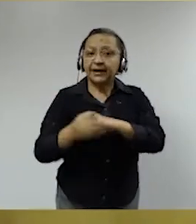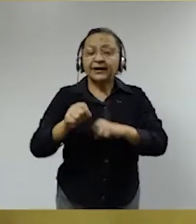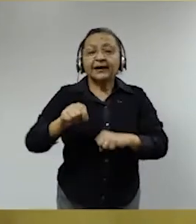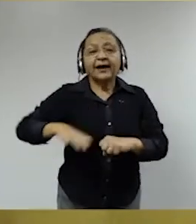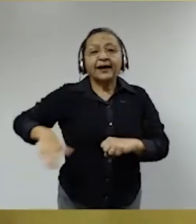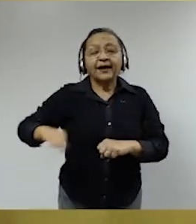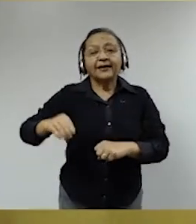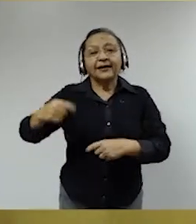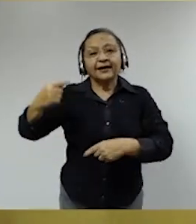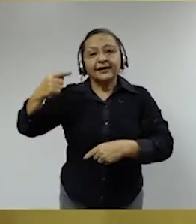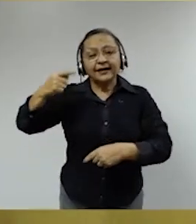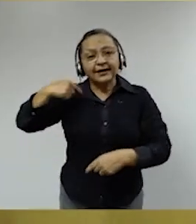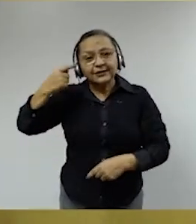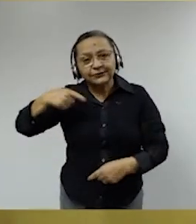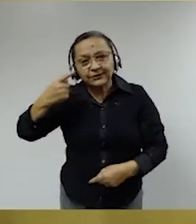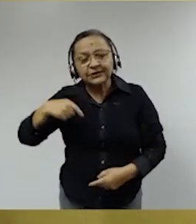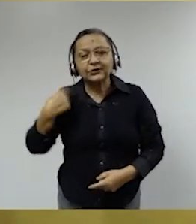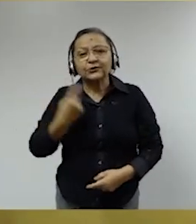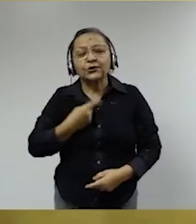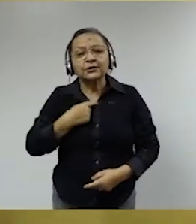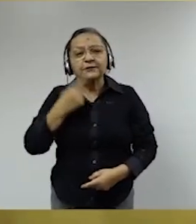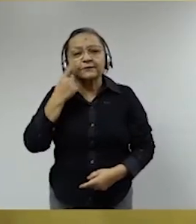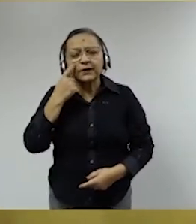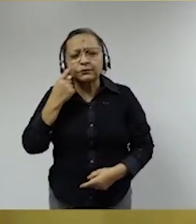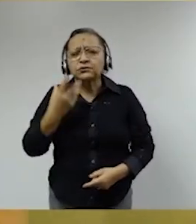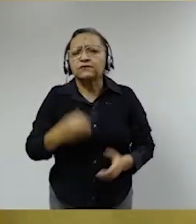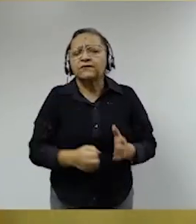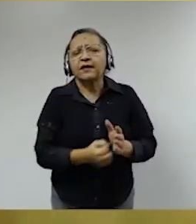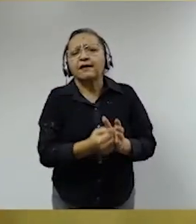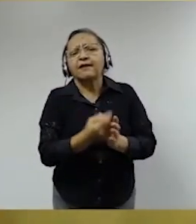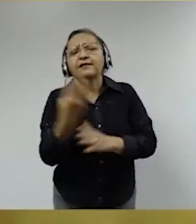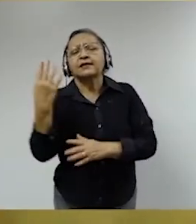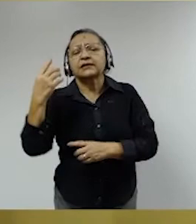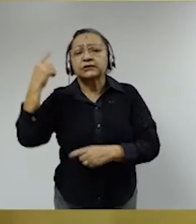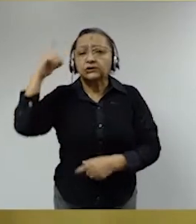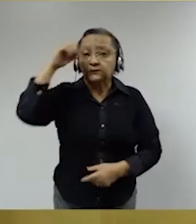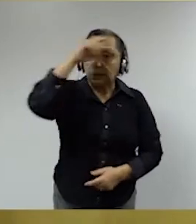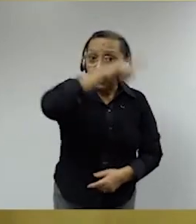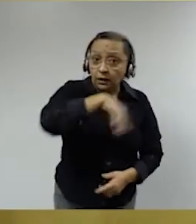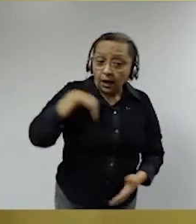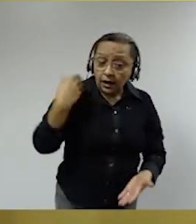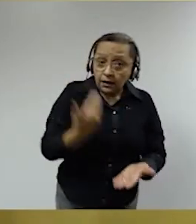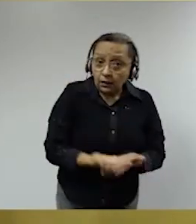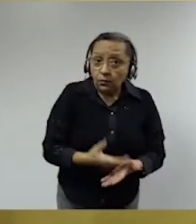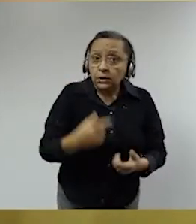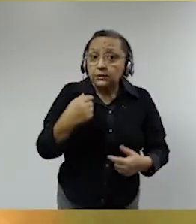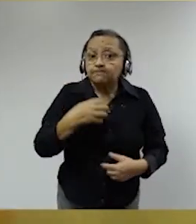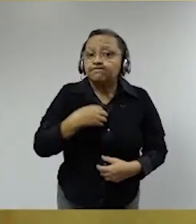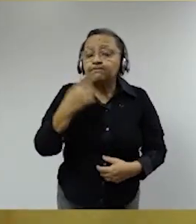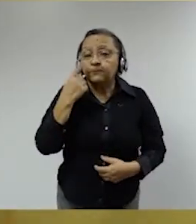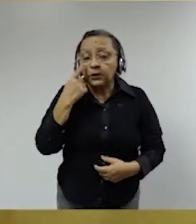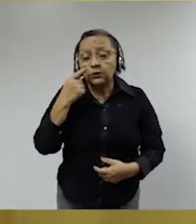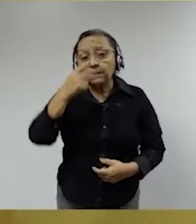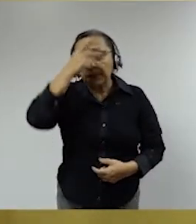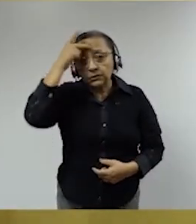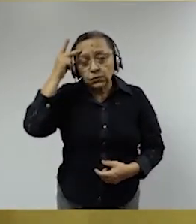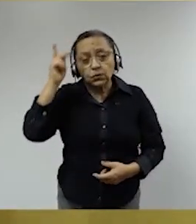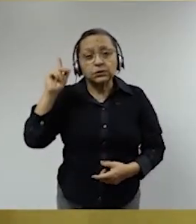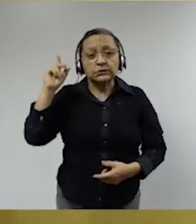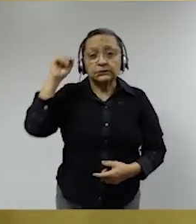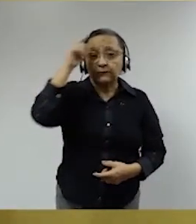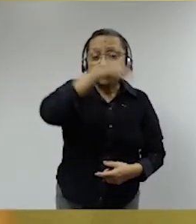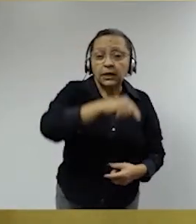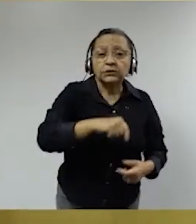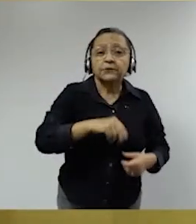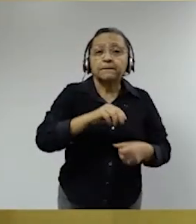acompanhou várias dificuldades, estamos acompanhando até hoje, grandes dificuldades de colegas Brasil afora, o Brasil